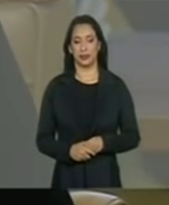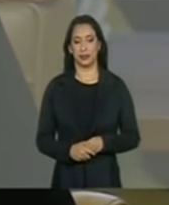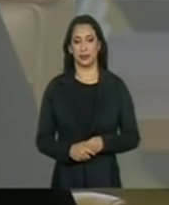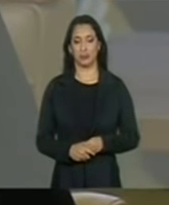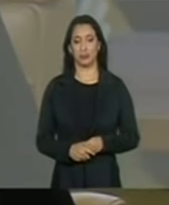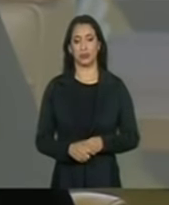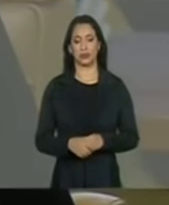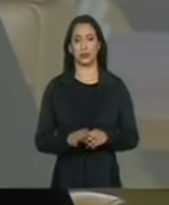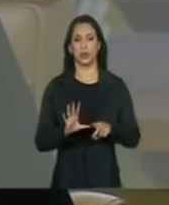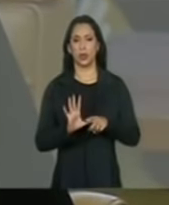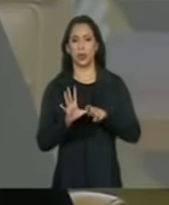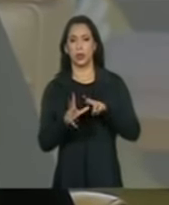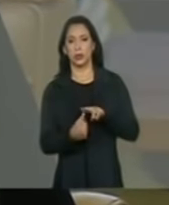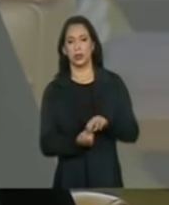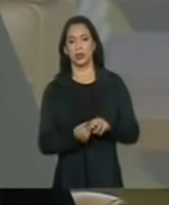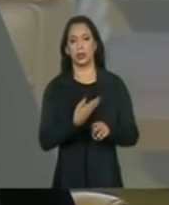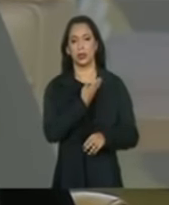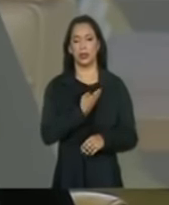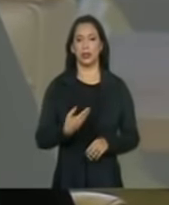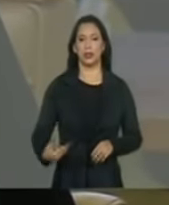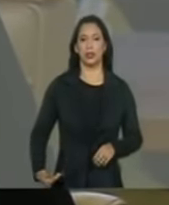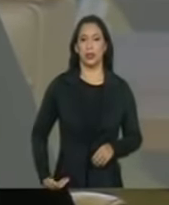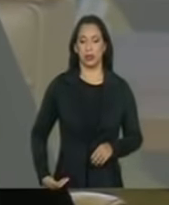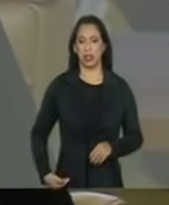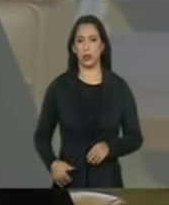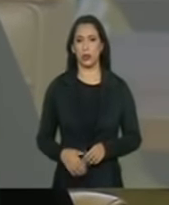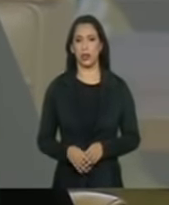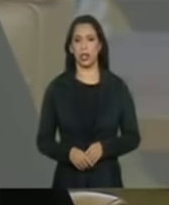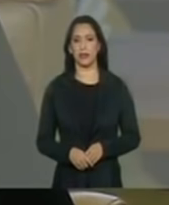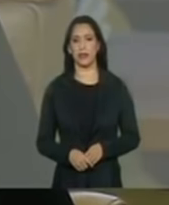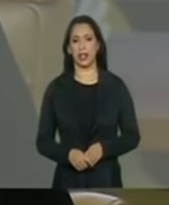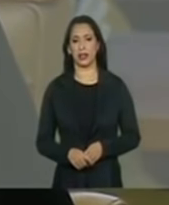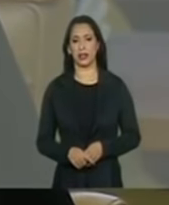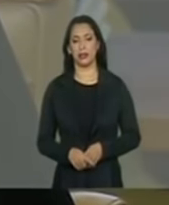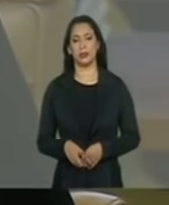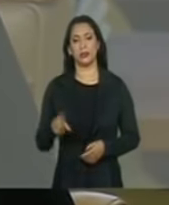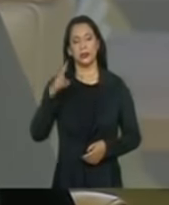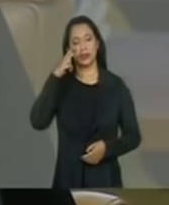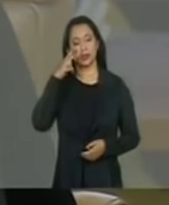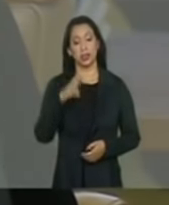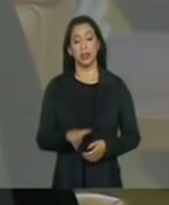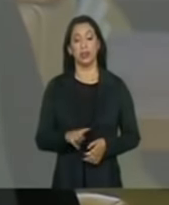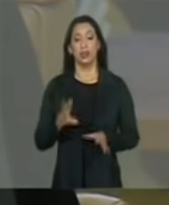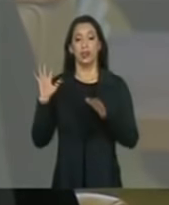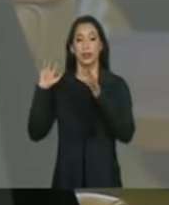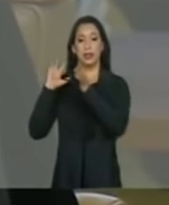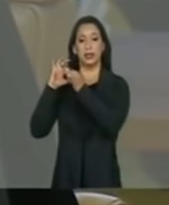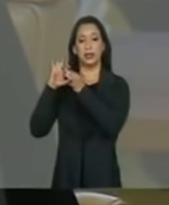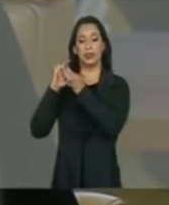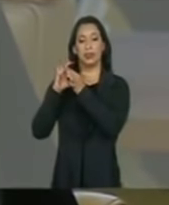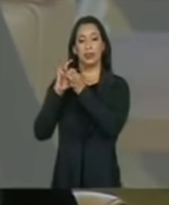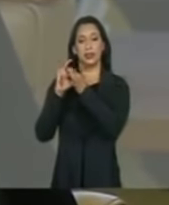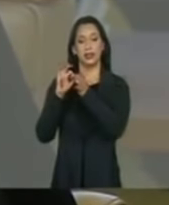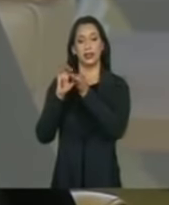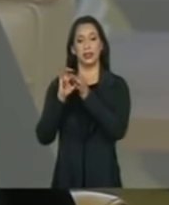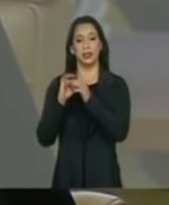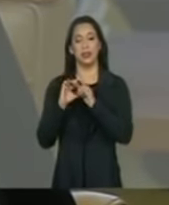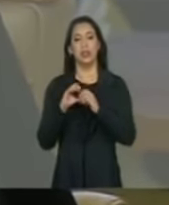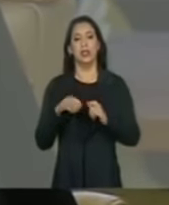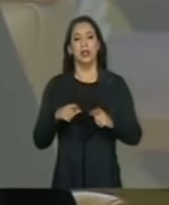e de outros atos criminosos cometidos no contexto essa verdadeira macro